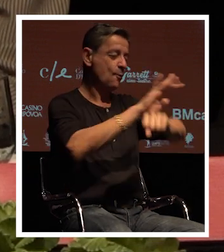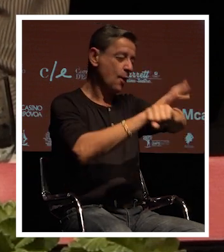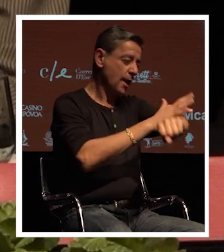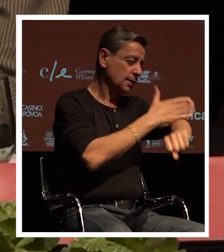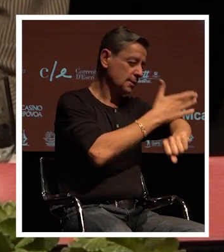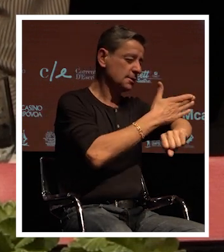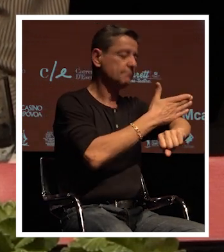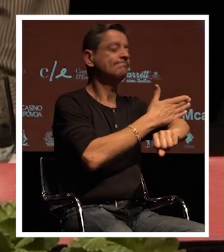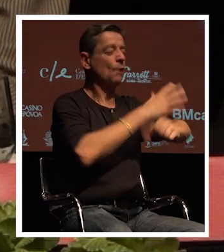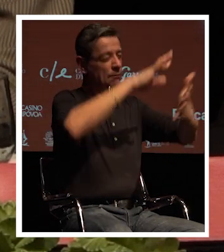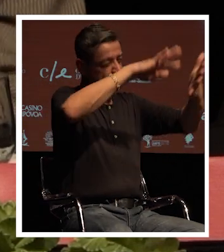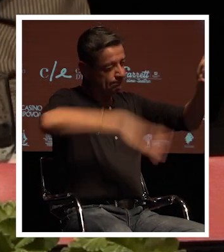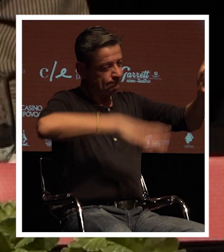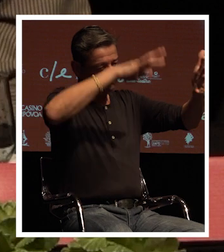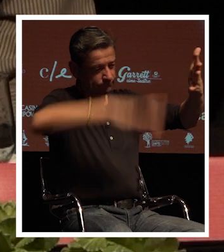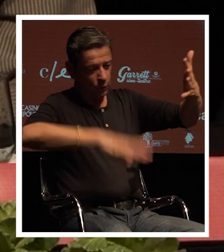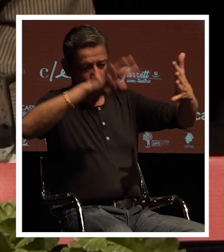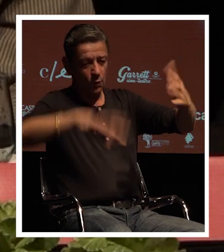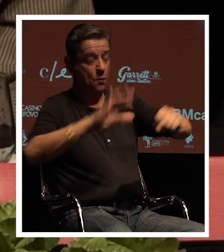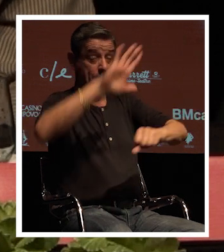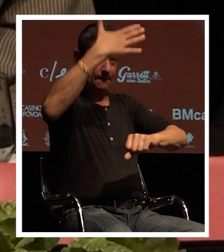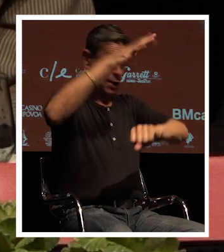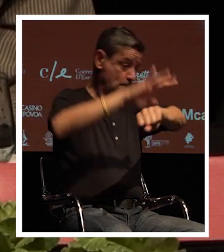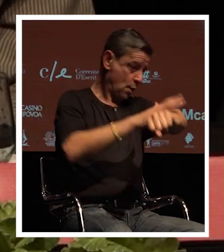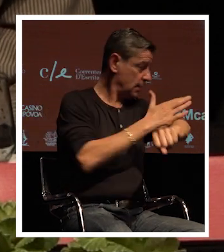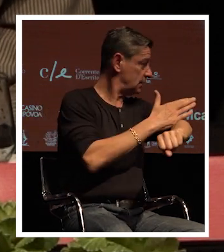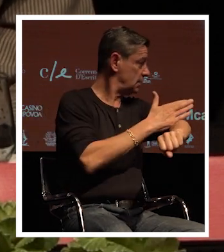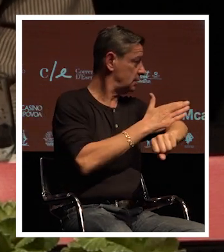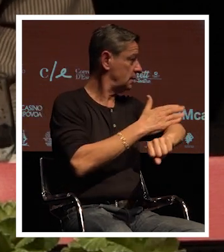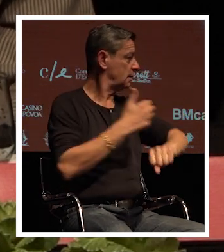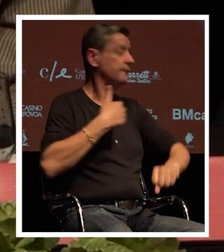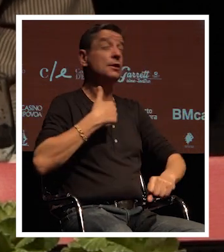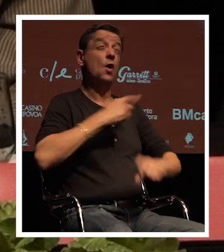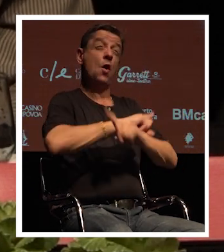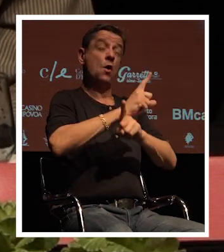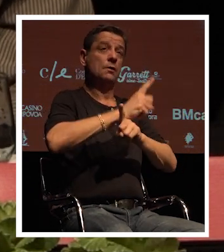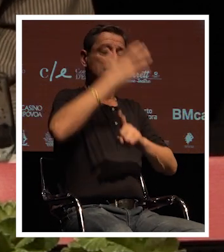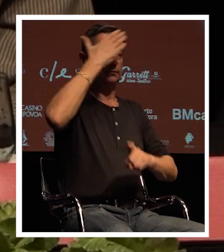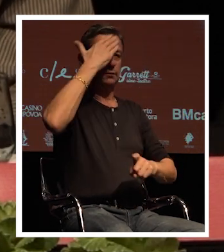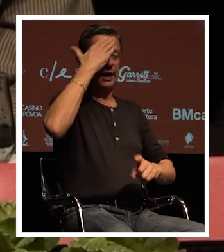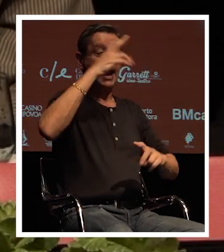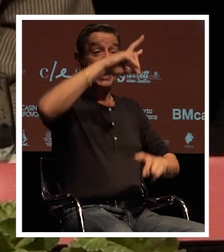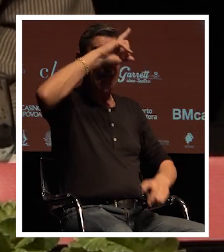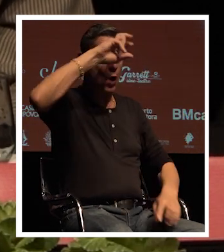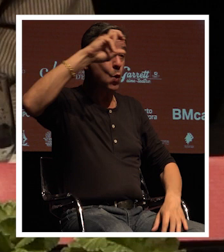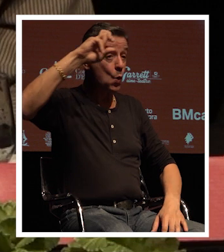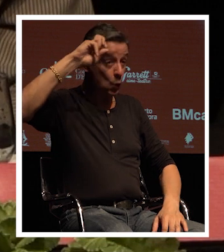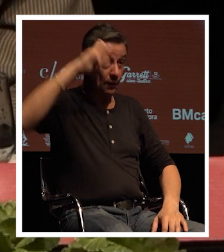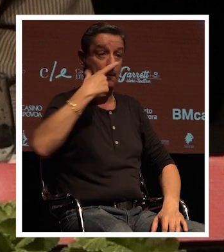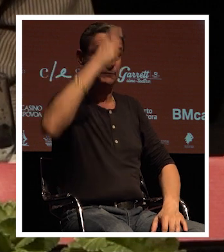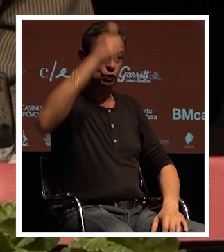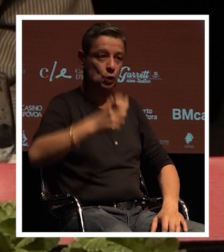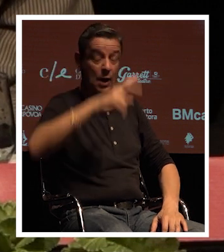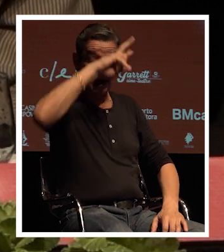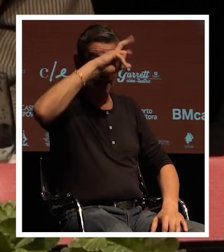outros poemas o primeiro poeta que de que que me veio logo à cabeça é um poeta grego se calhar muita gente